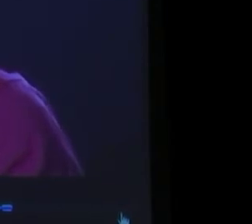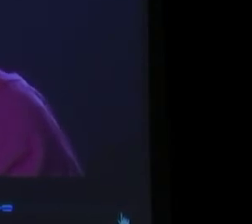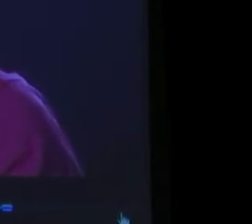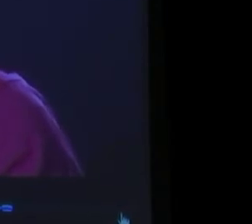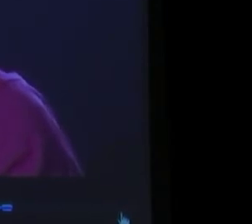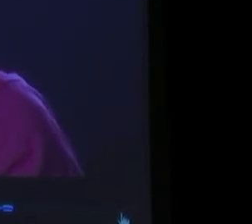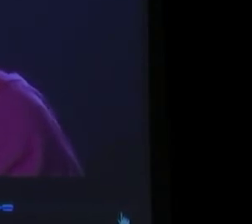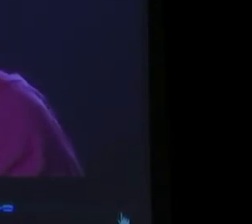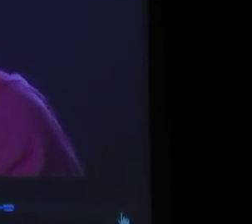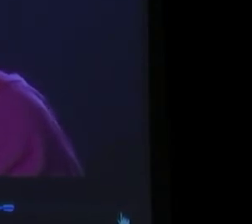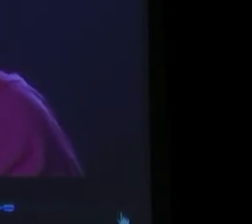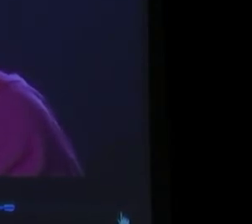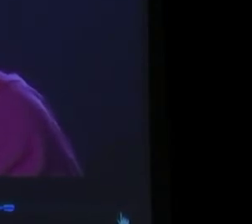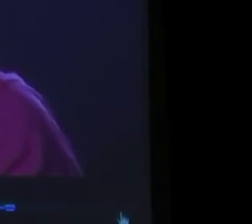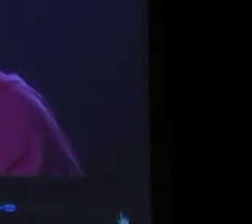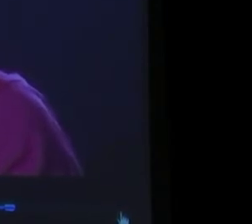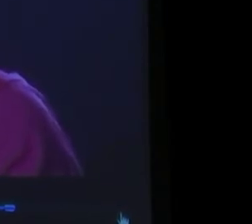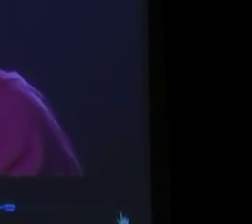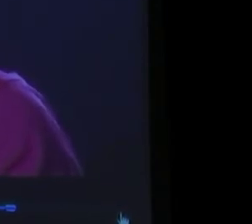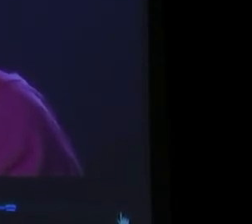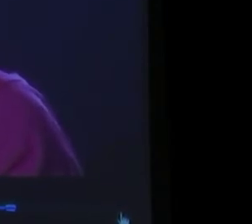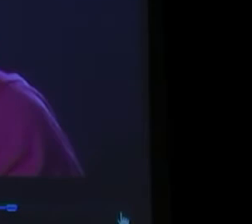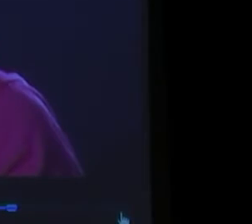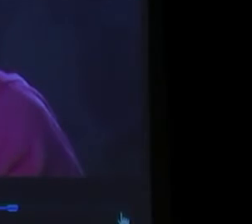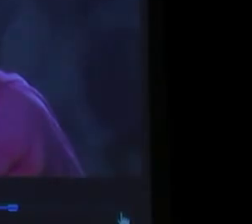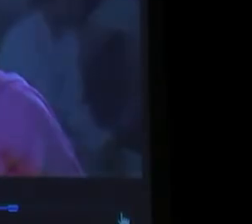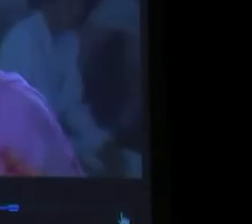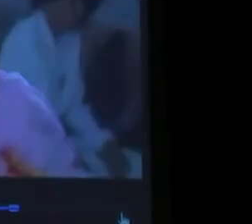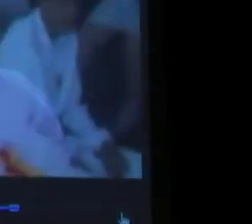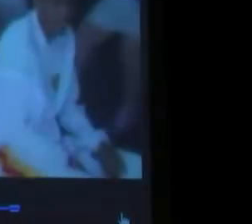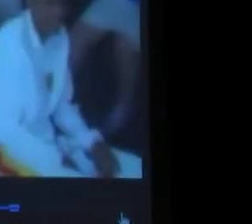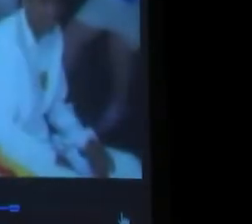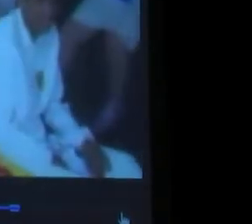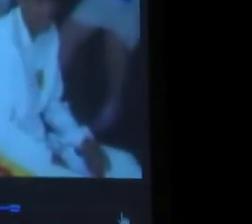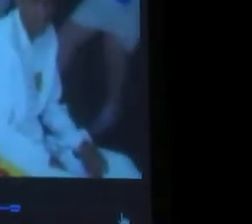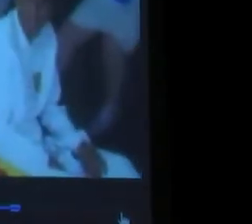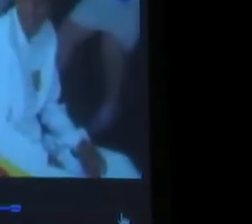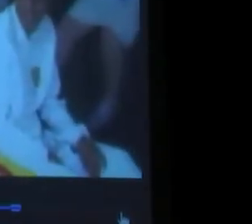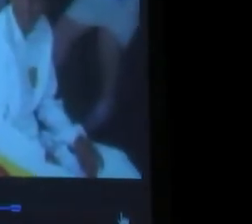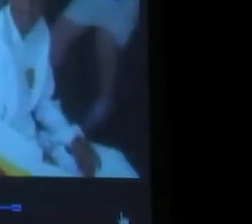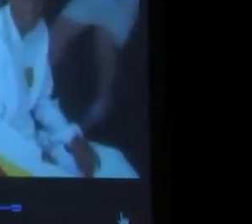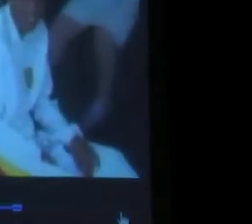nos restaurantes, nos parques. A Tiquira é vida.